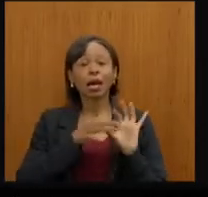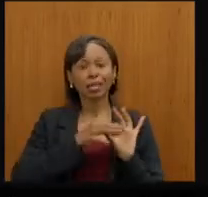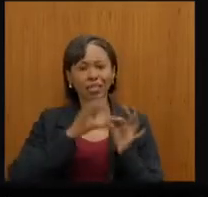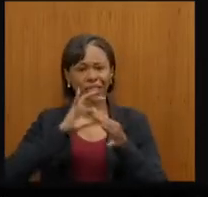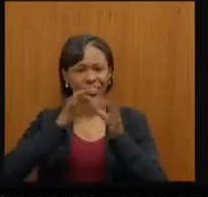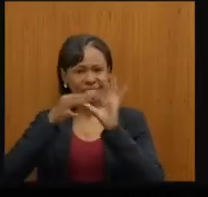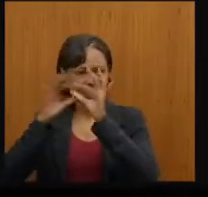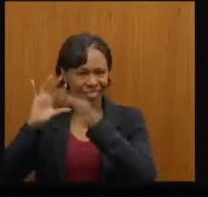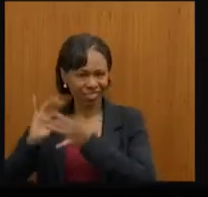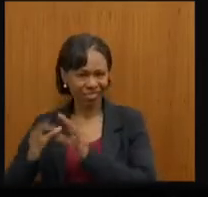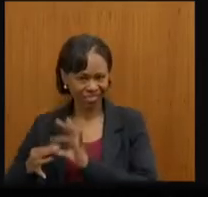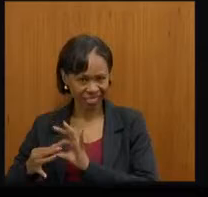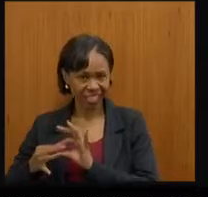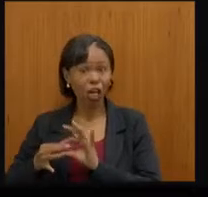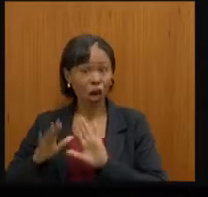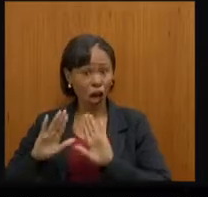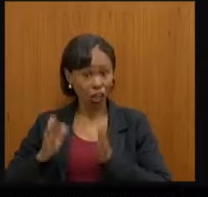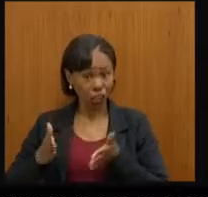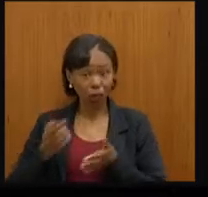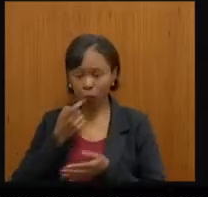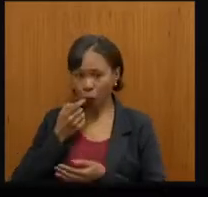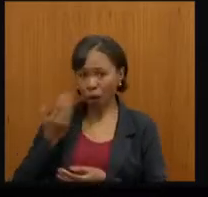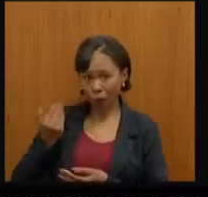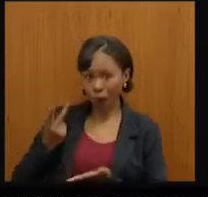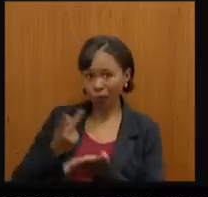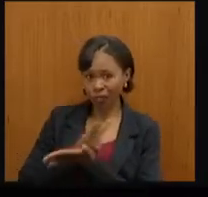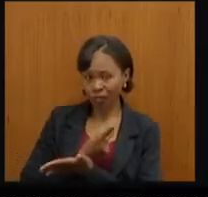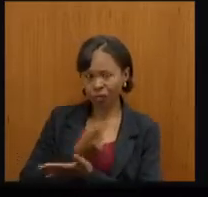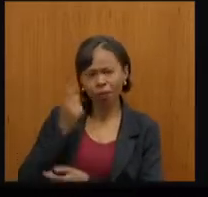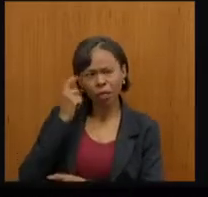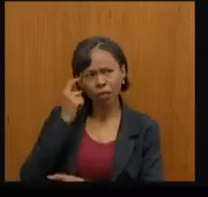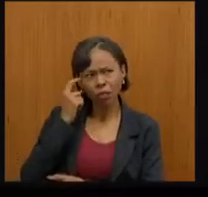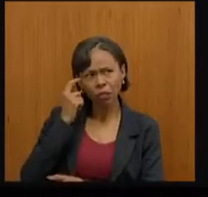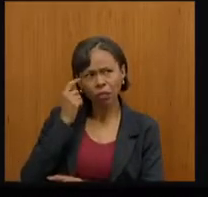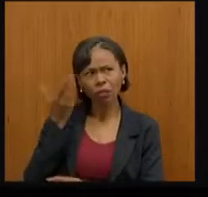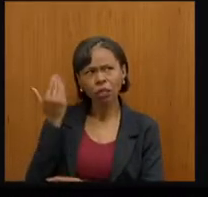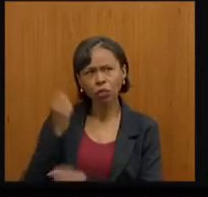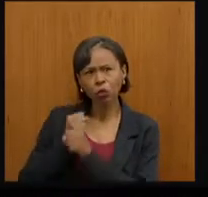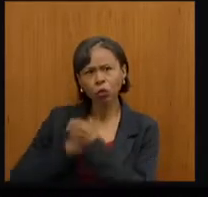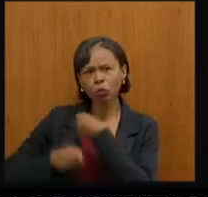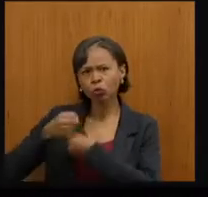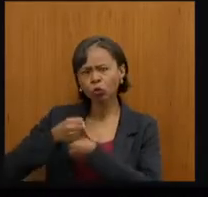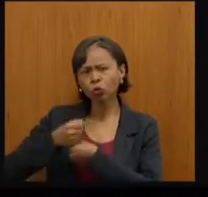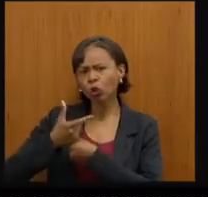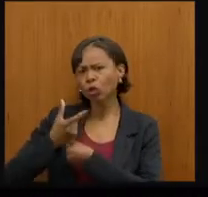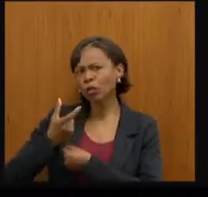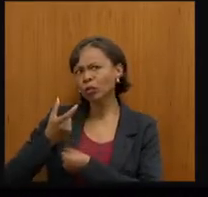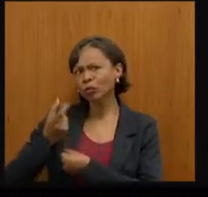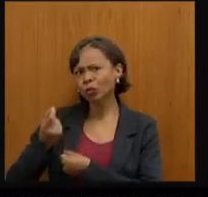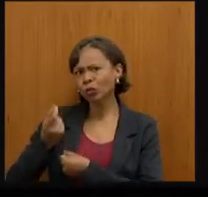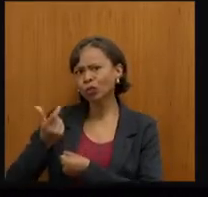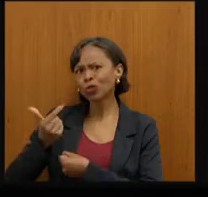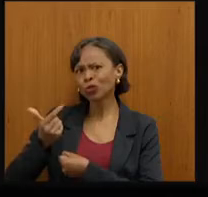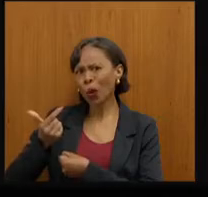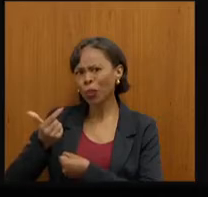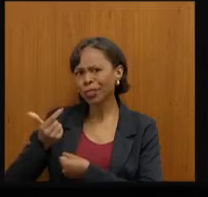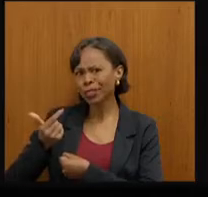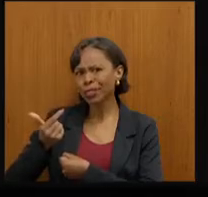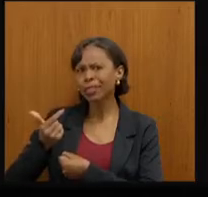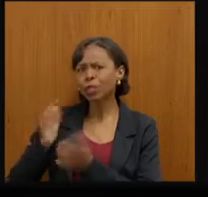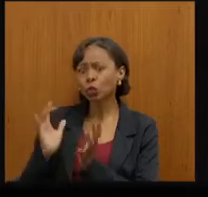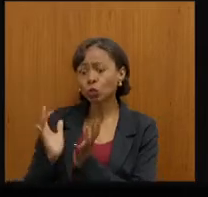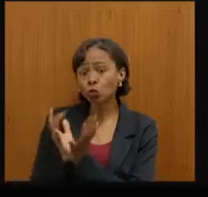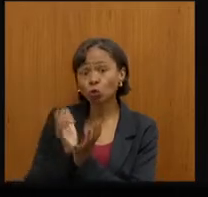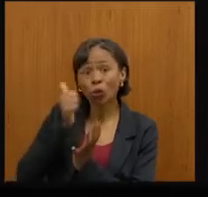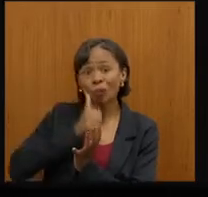a gente imaginar que apenas em 2012 foi ontem né que as mulheres puderam participar